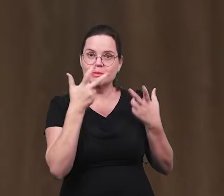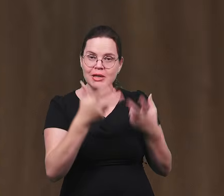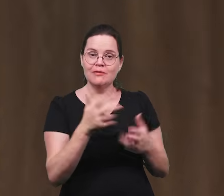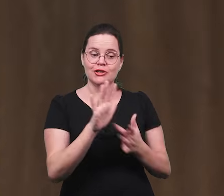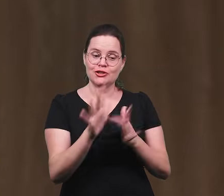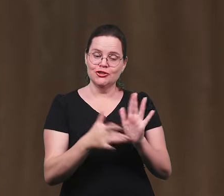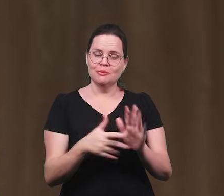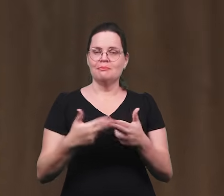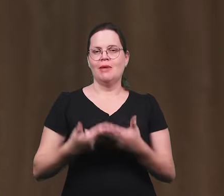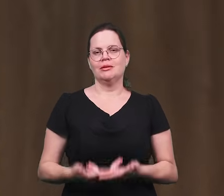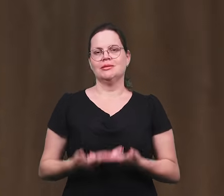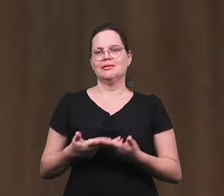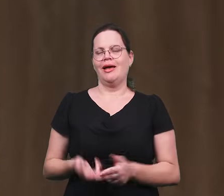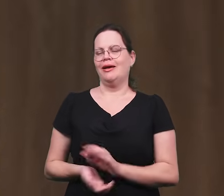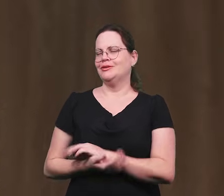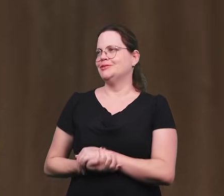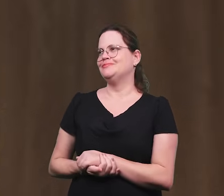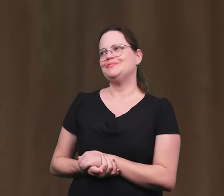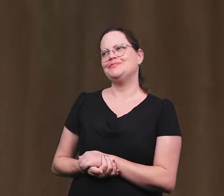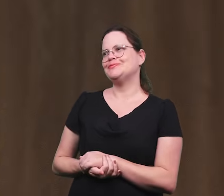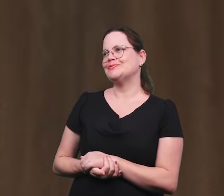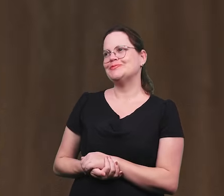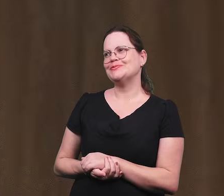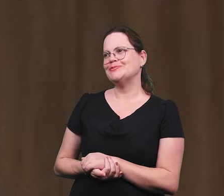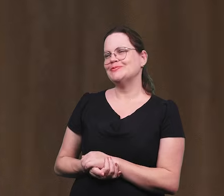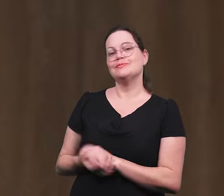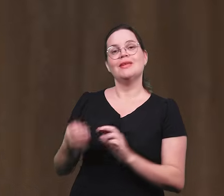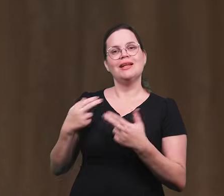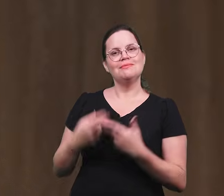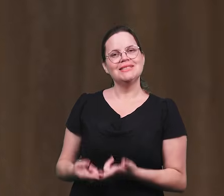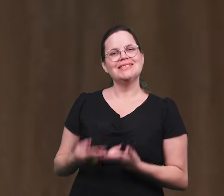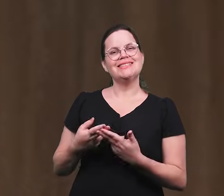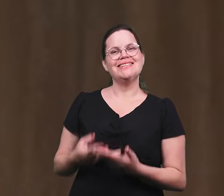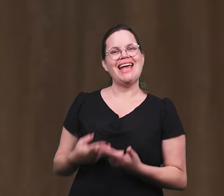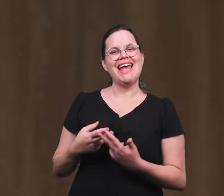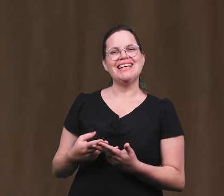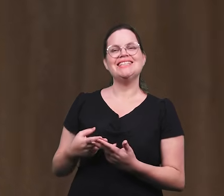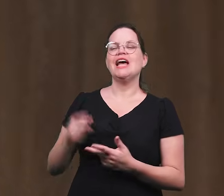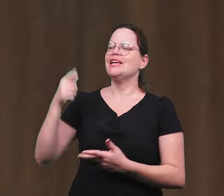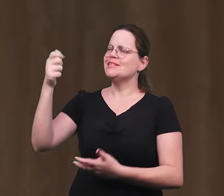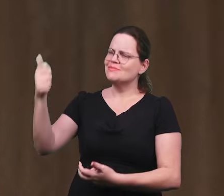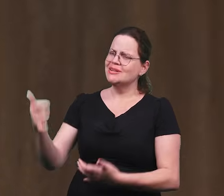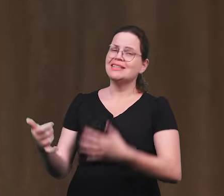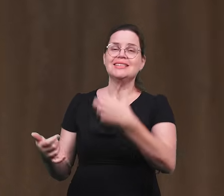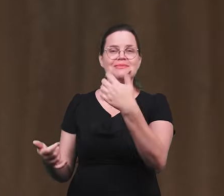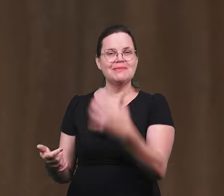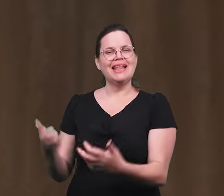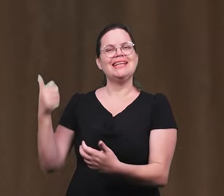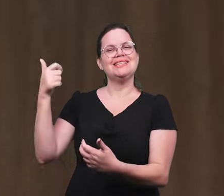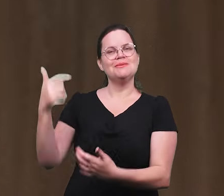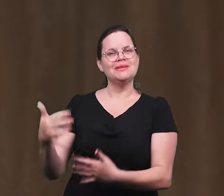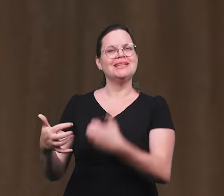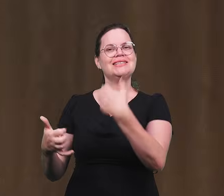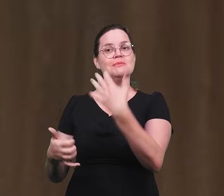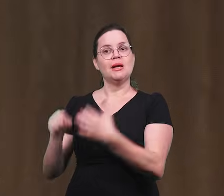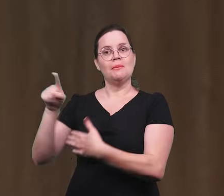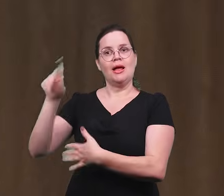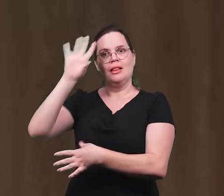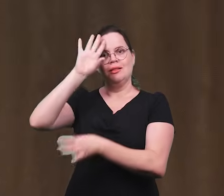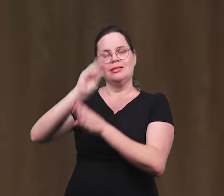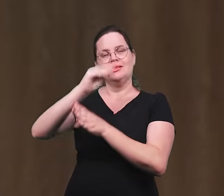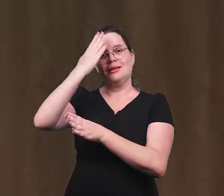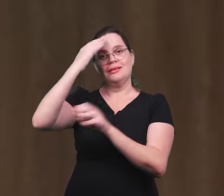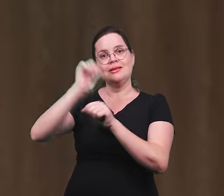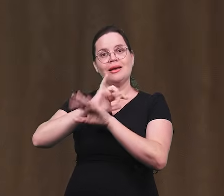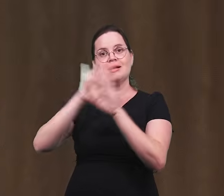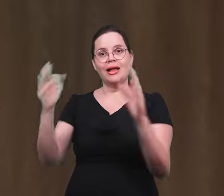como o Senhor Jesus vai trabalhando o entendimento dela. E assim o Senhor faz num processo de salvação para aqueles que